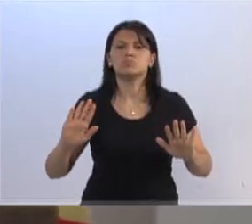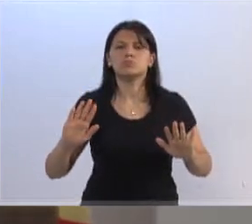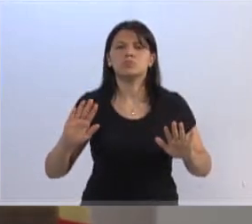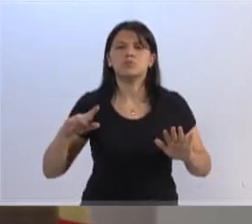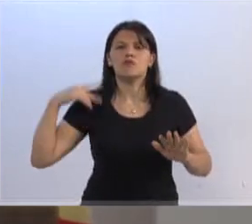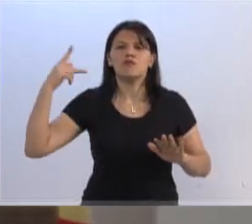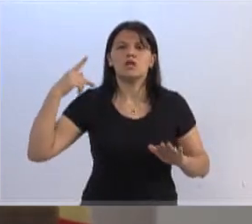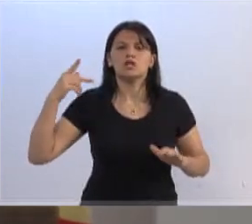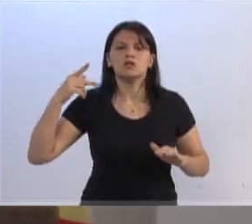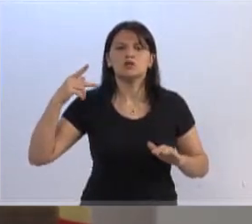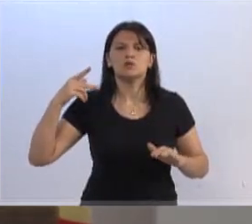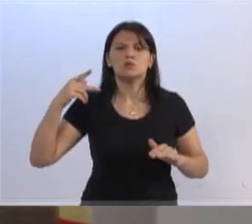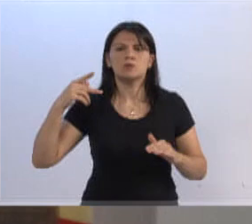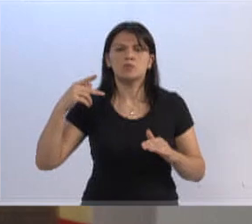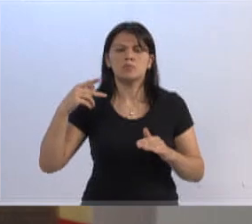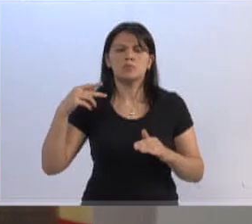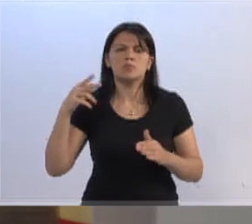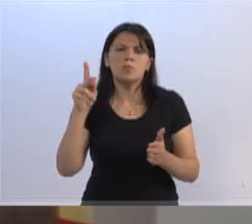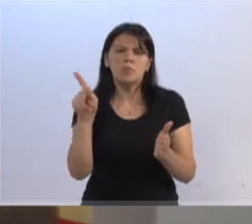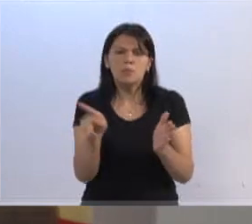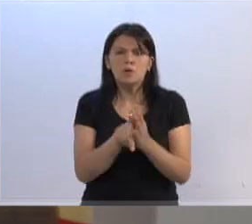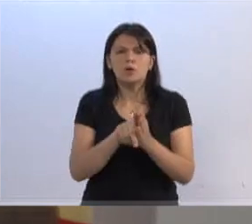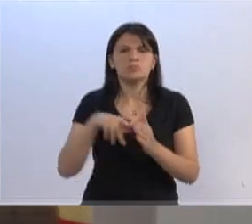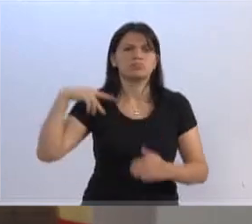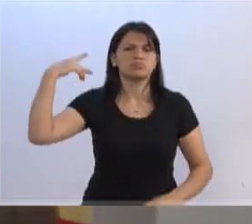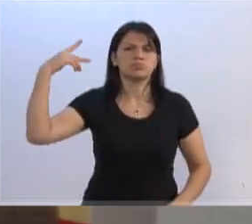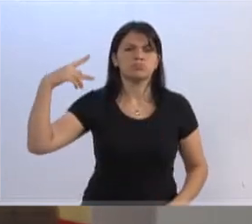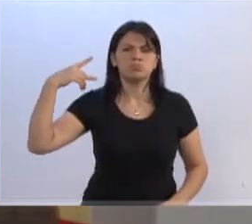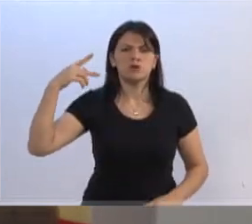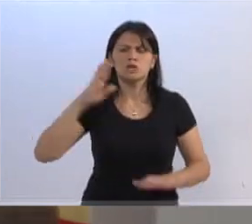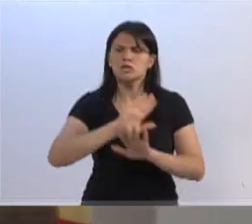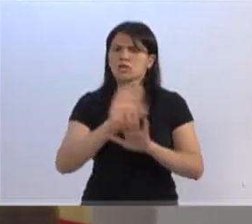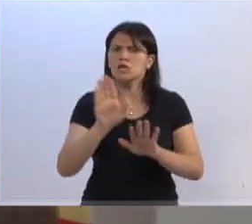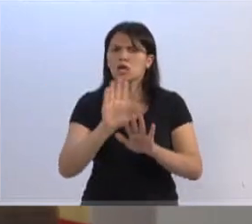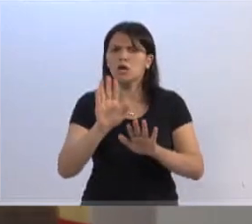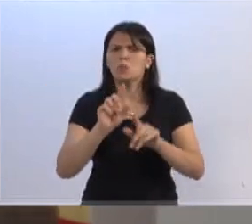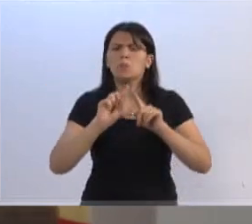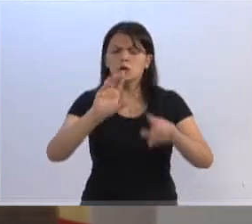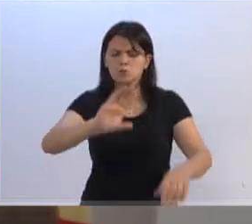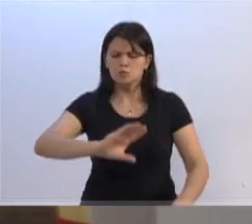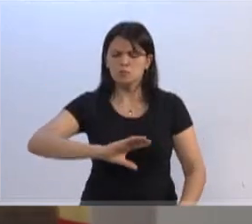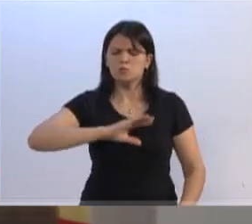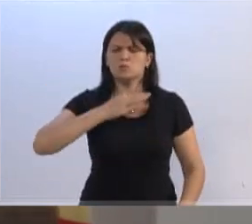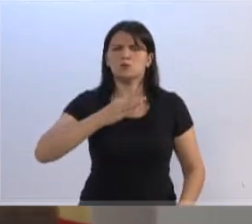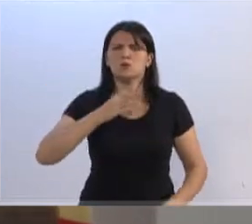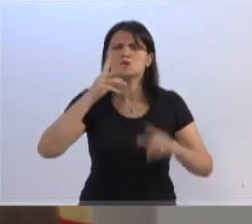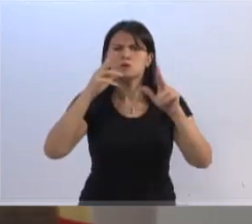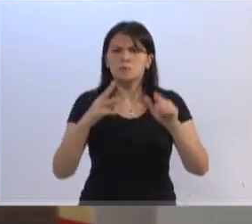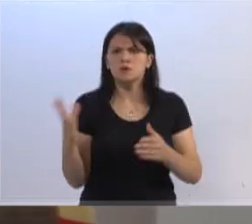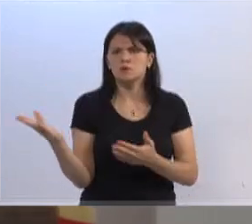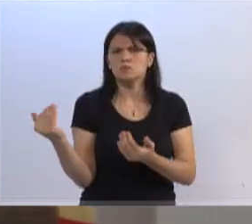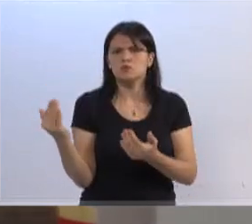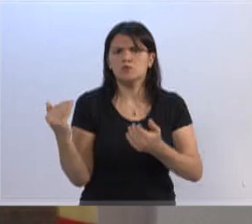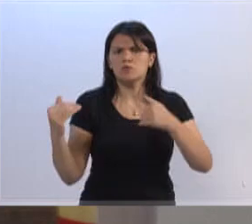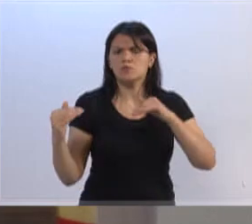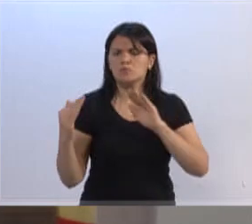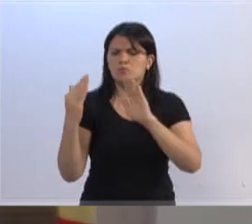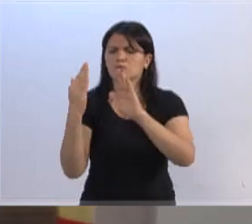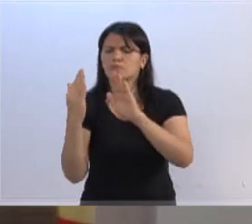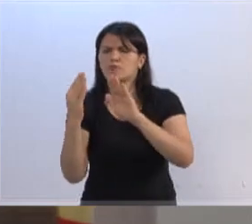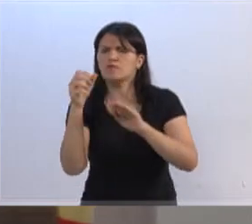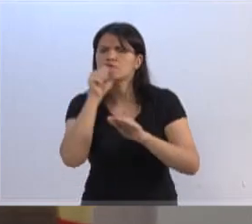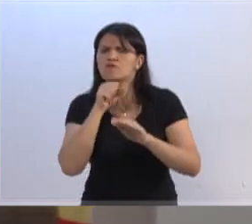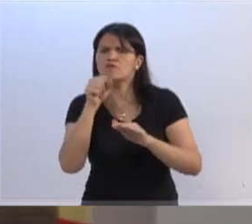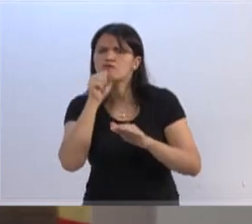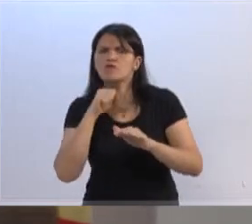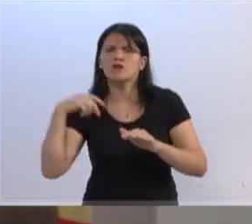partido político e para governo. Vereador que tem coragem aqui, e mesmo jovem, tem coragem sim de enfrentar uma velha geração política